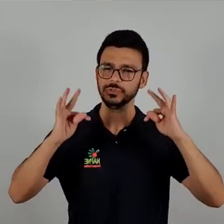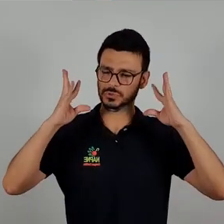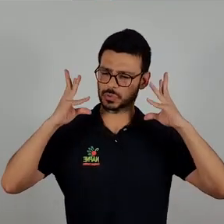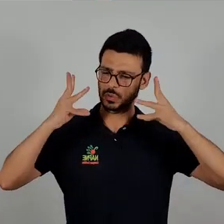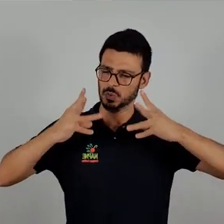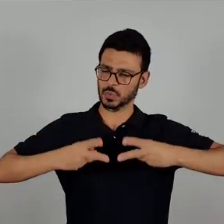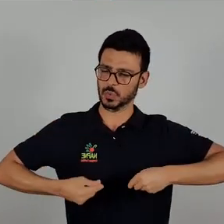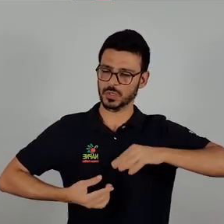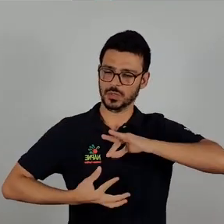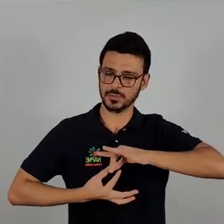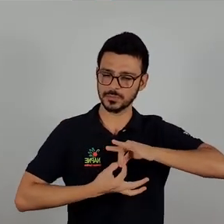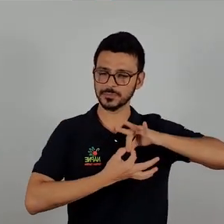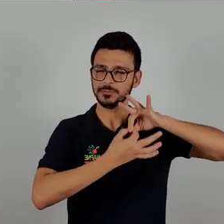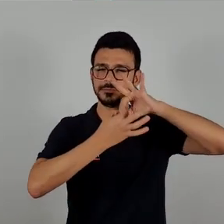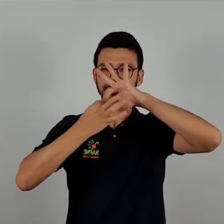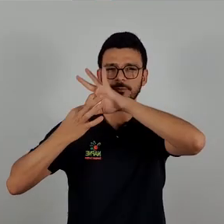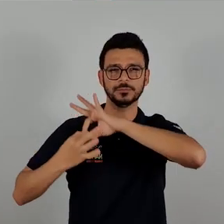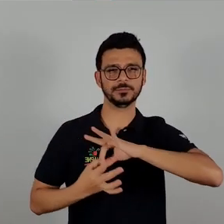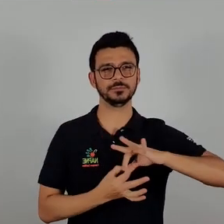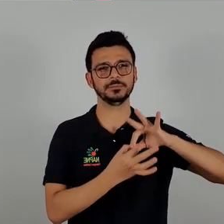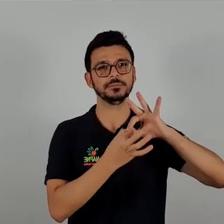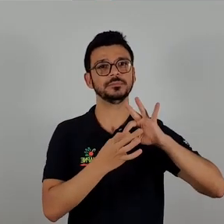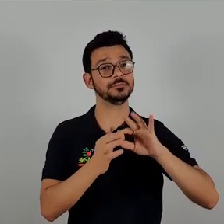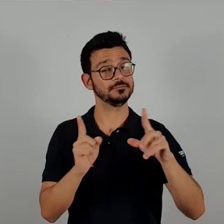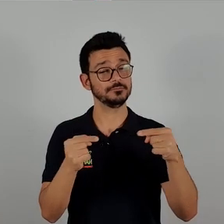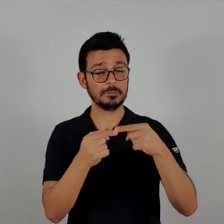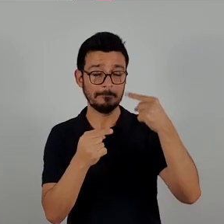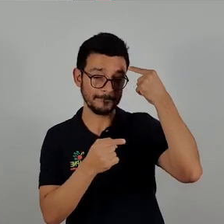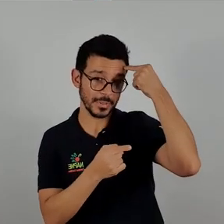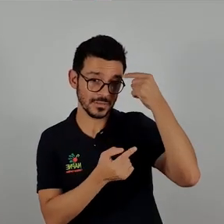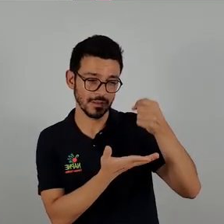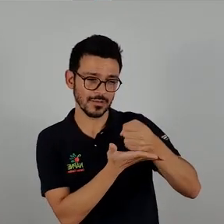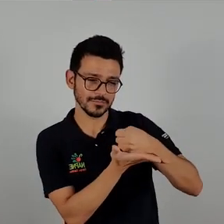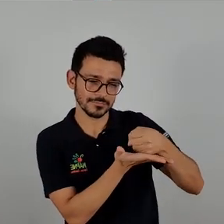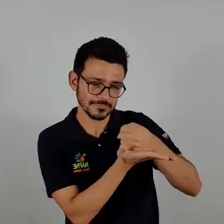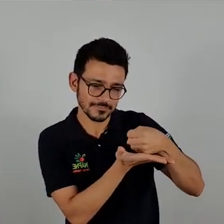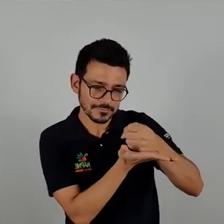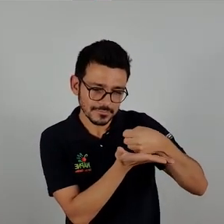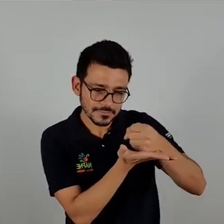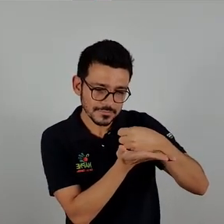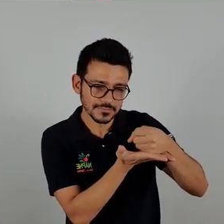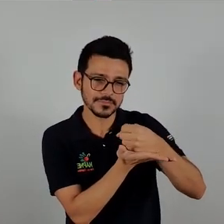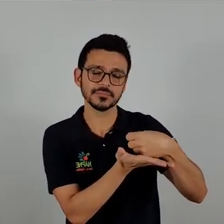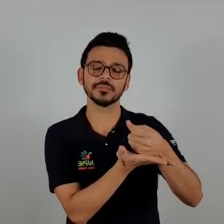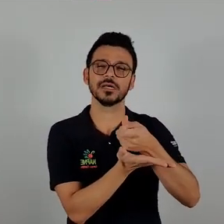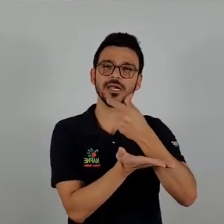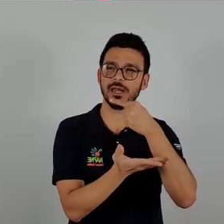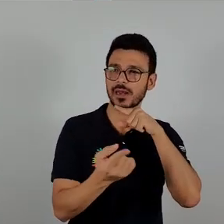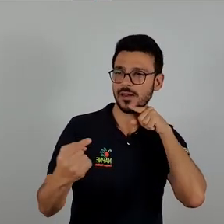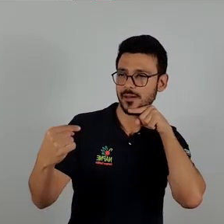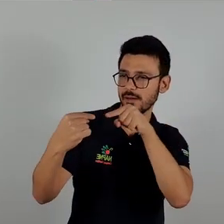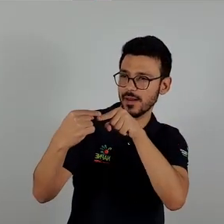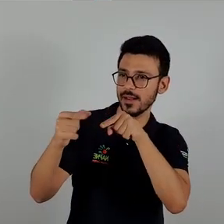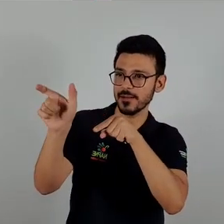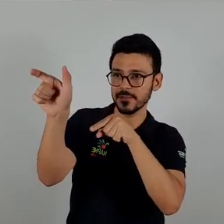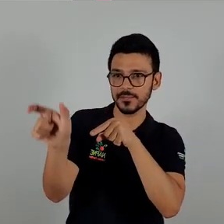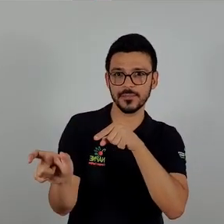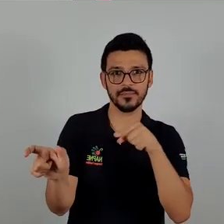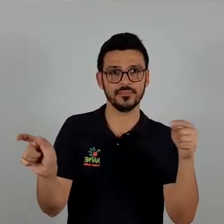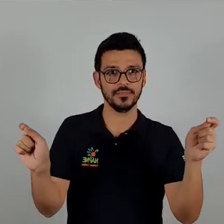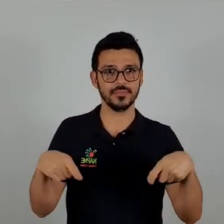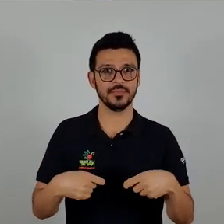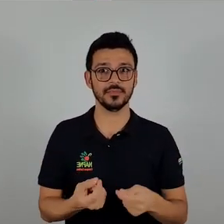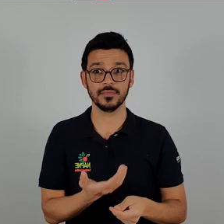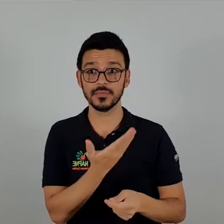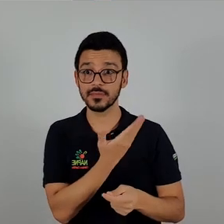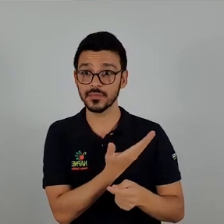Então, basicamente, a gente difere nessa tabela aí que é muito fácil de entender. Entre a fitoterapia chinesa e a ocidental, direita e